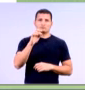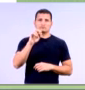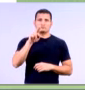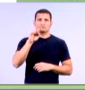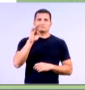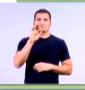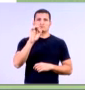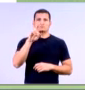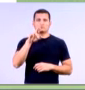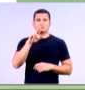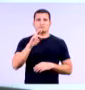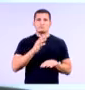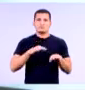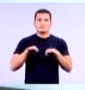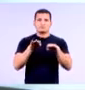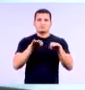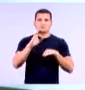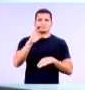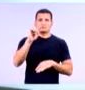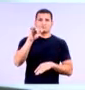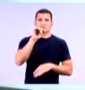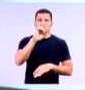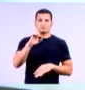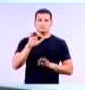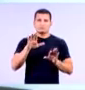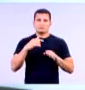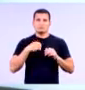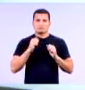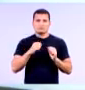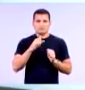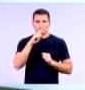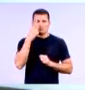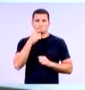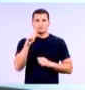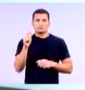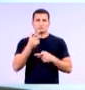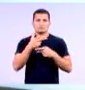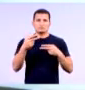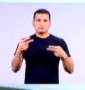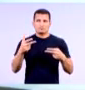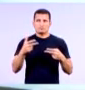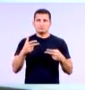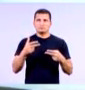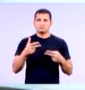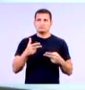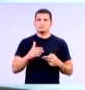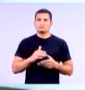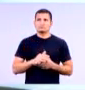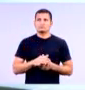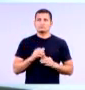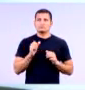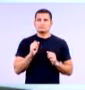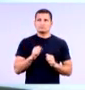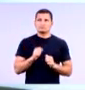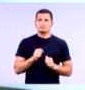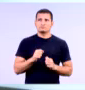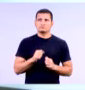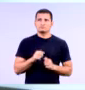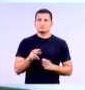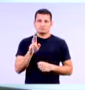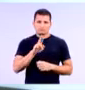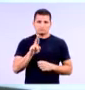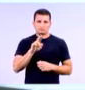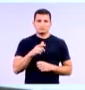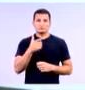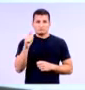classe. Mas eu posso criar, gente, um outro objeto. Olha aí a sacada. Eu posso criar um objeto usando um